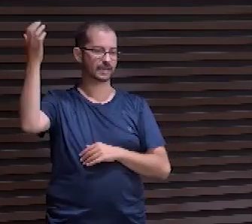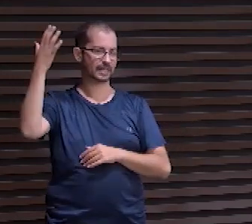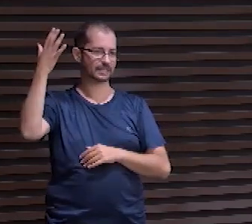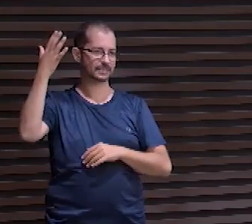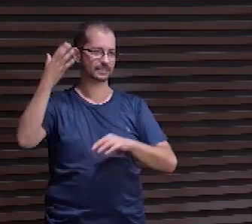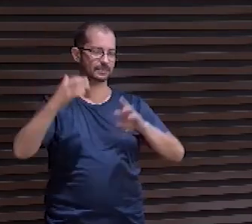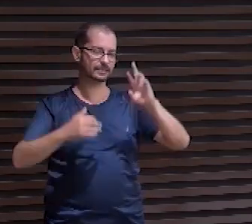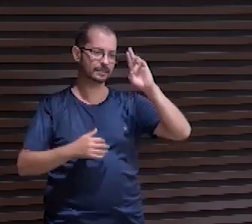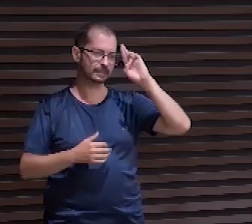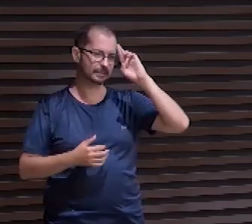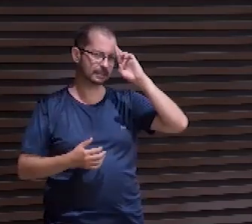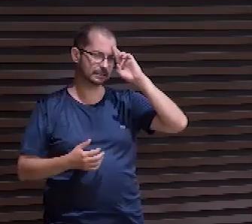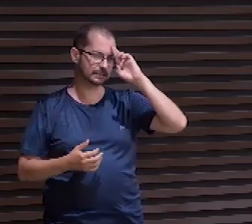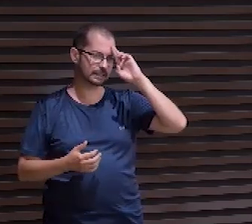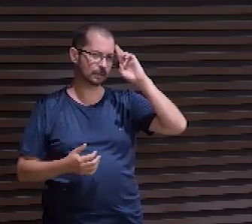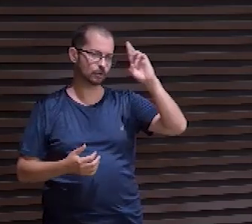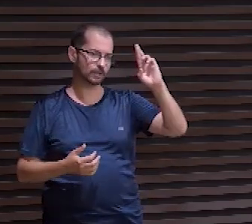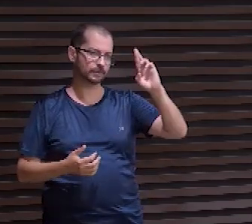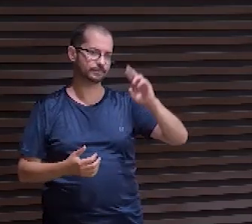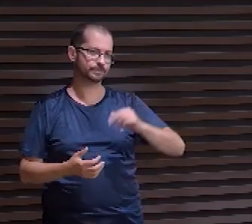Senhor,